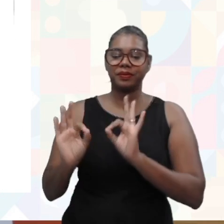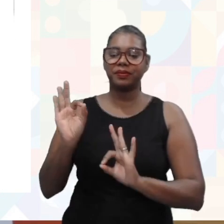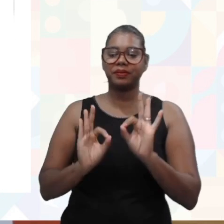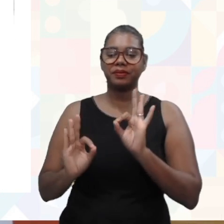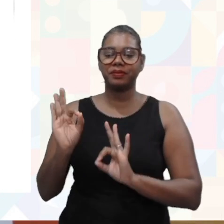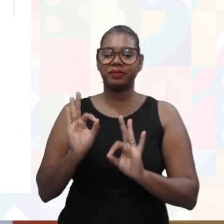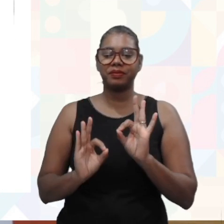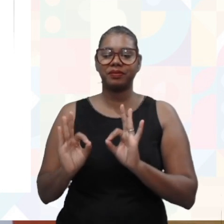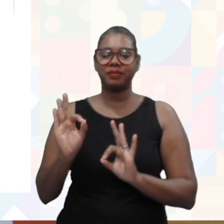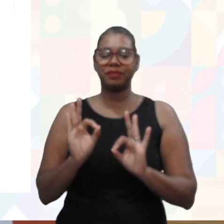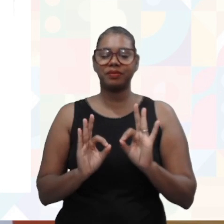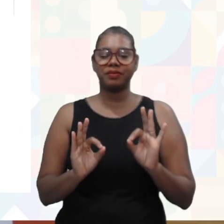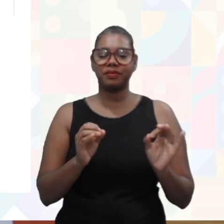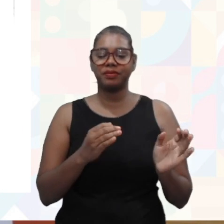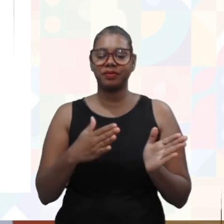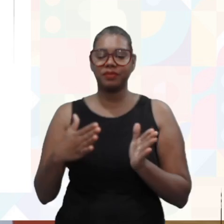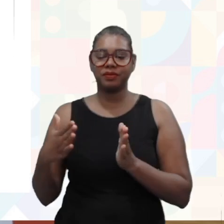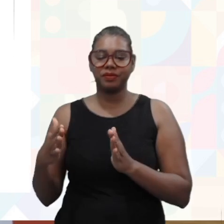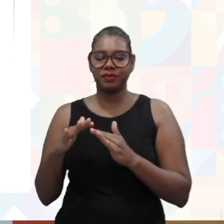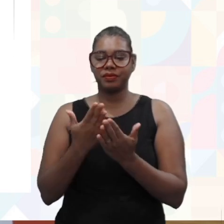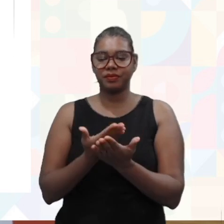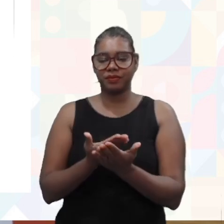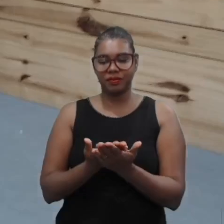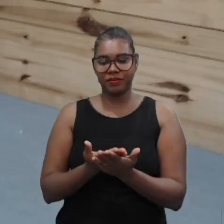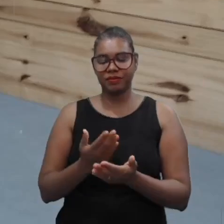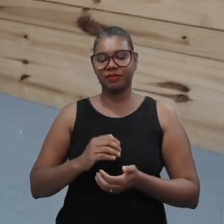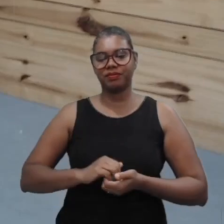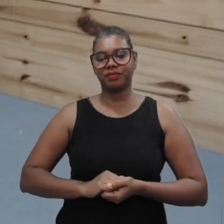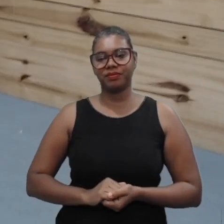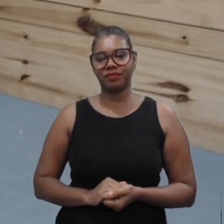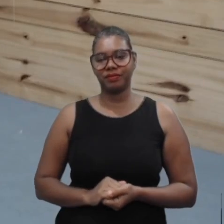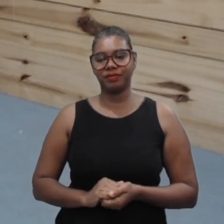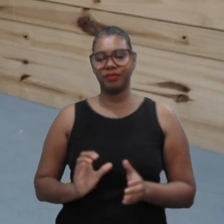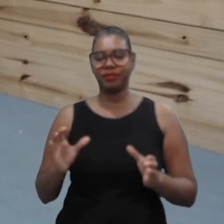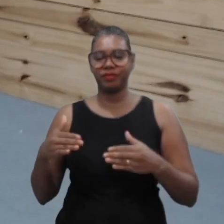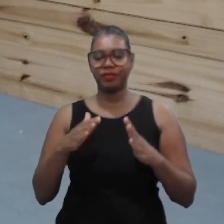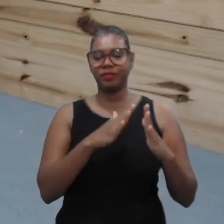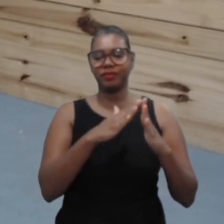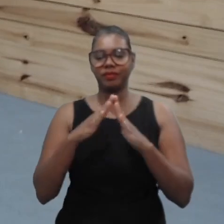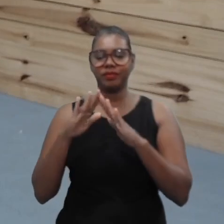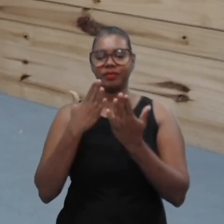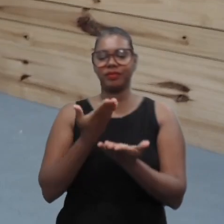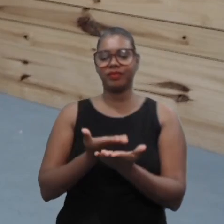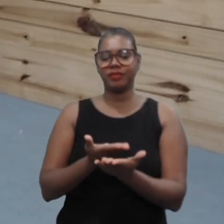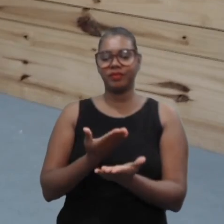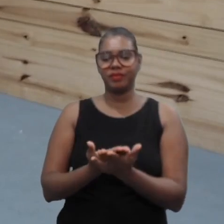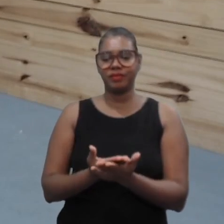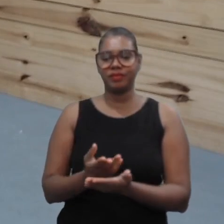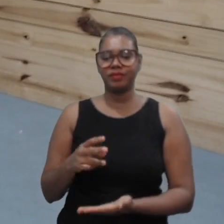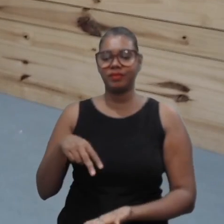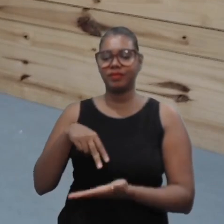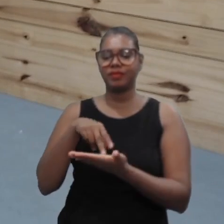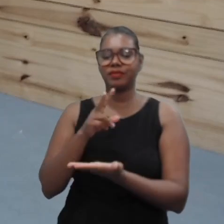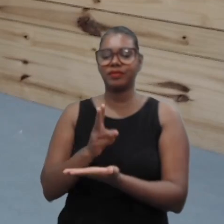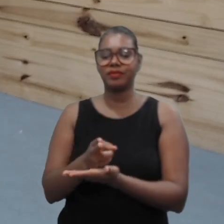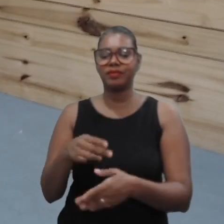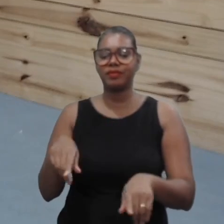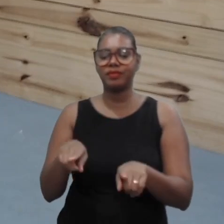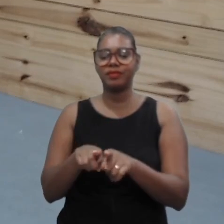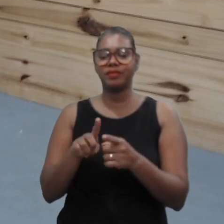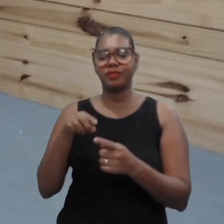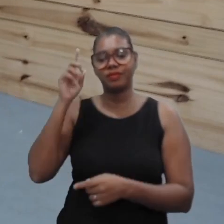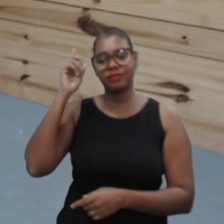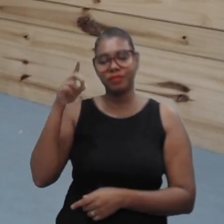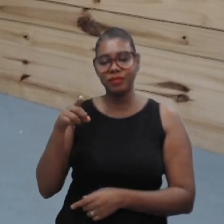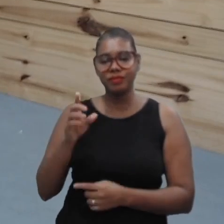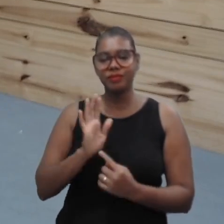organização desse corpo que é a escola, dessa comunidade escolar que se faz presente e tem também demandas